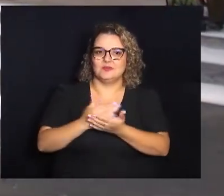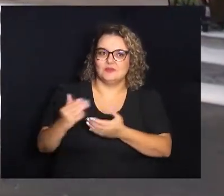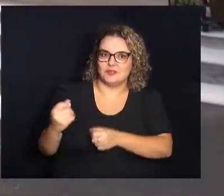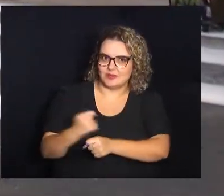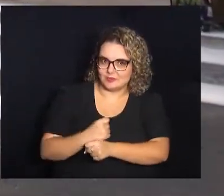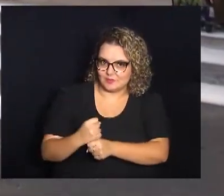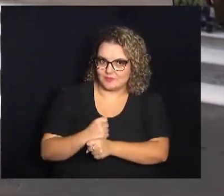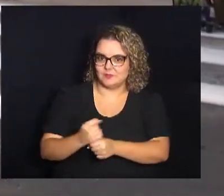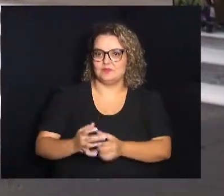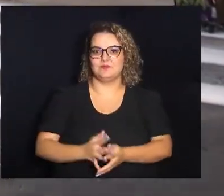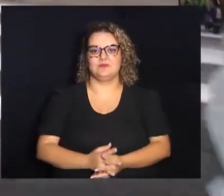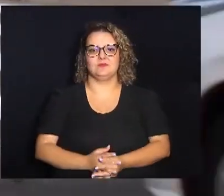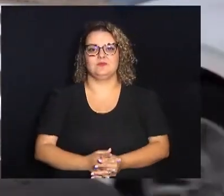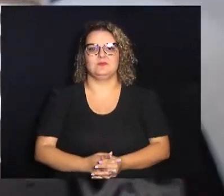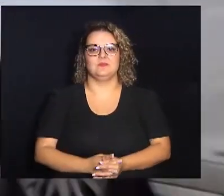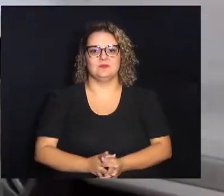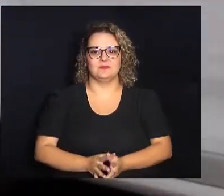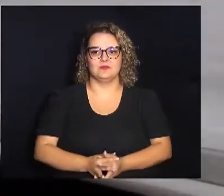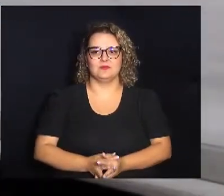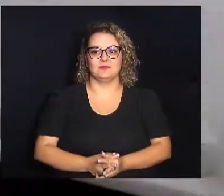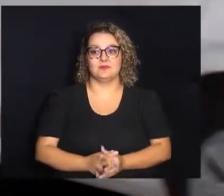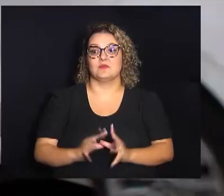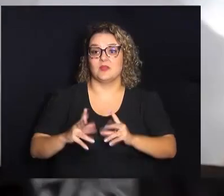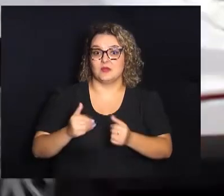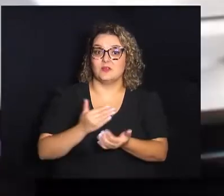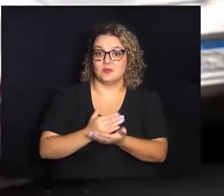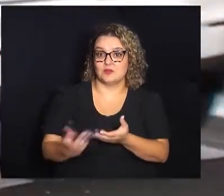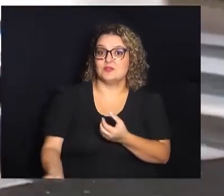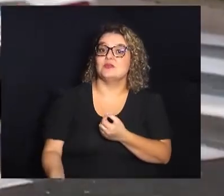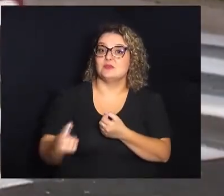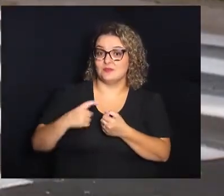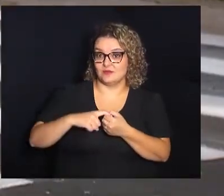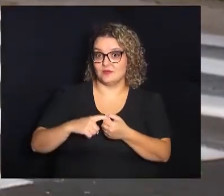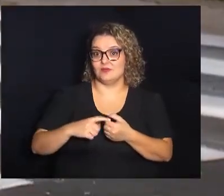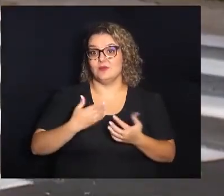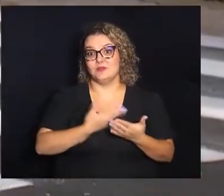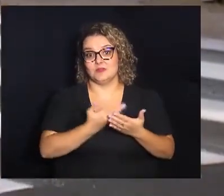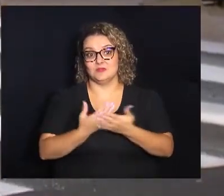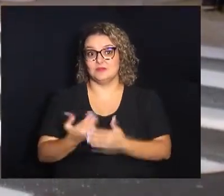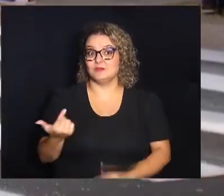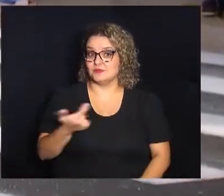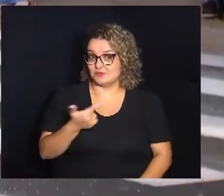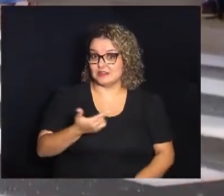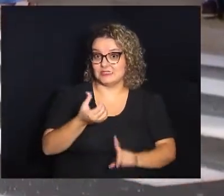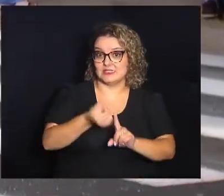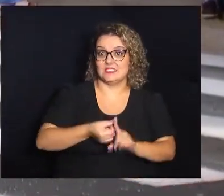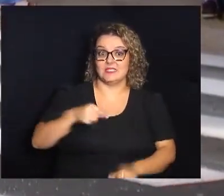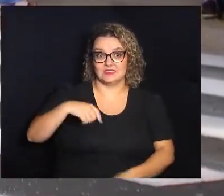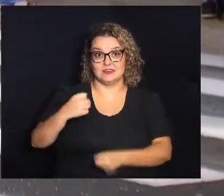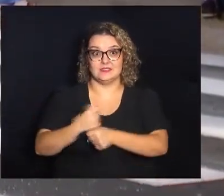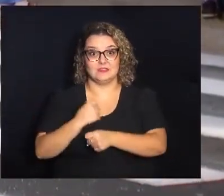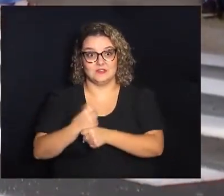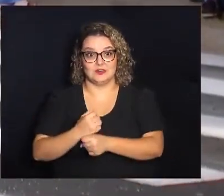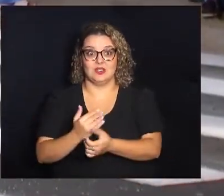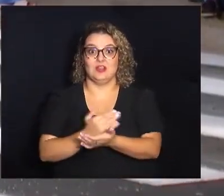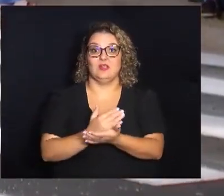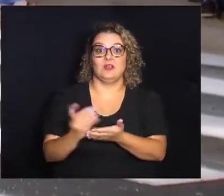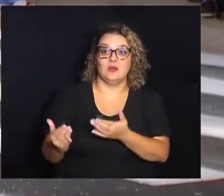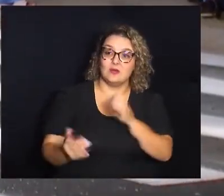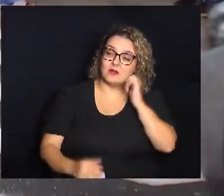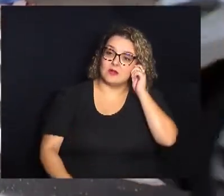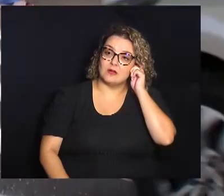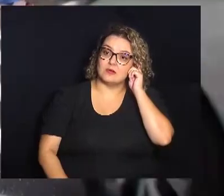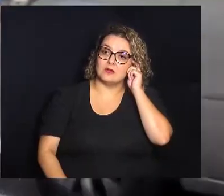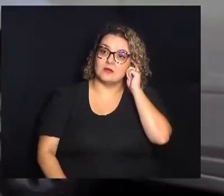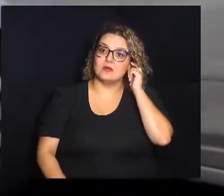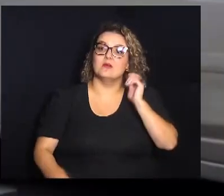ano e todo início de volta às aulas do segundo semestre. Esse ano nós começamos as ações em